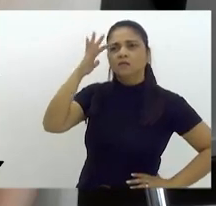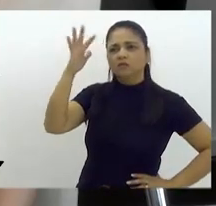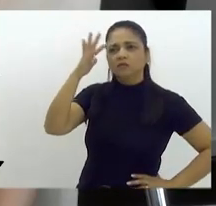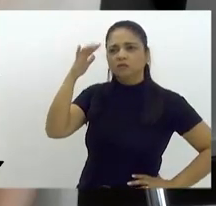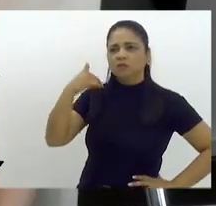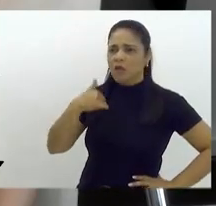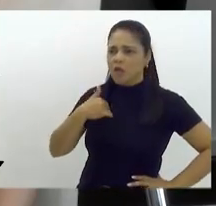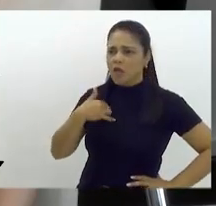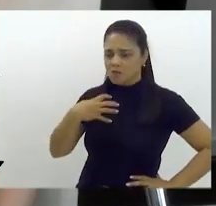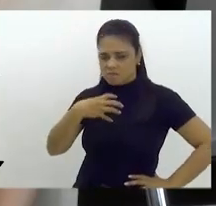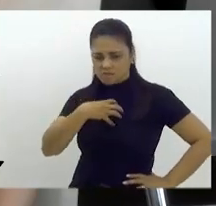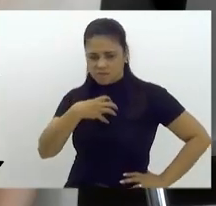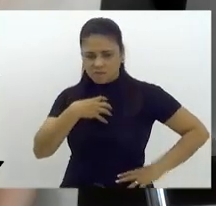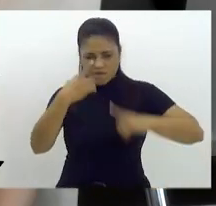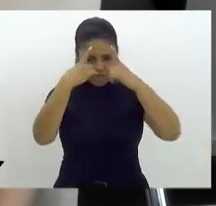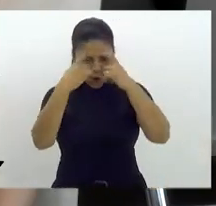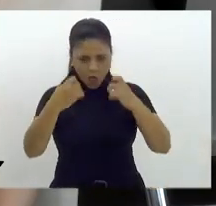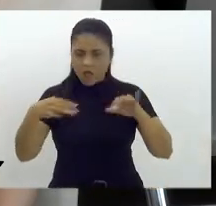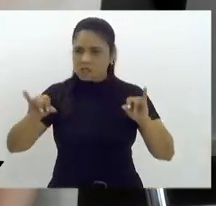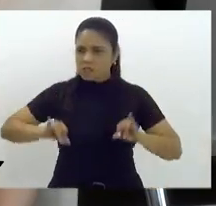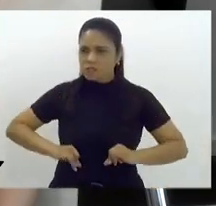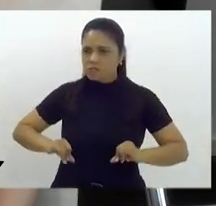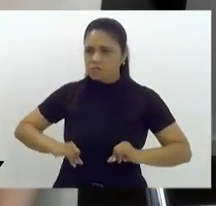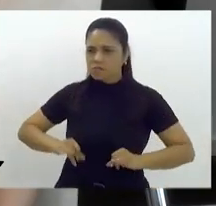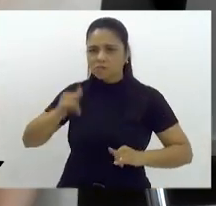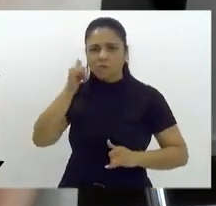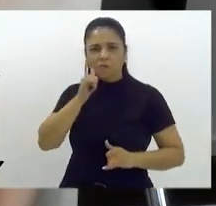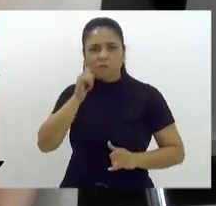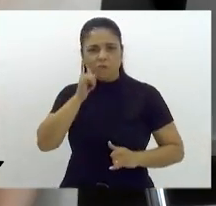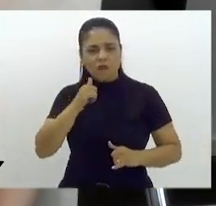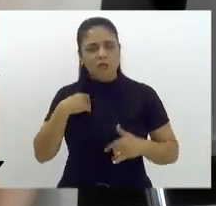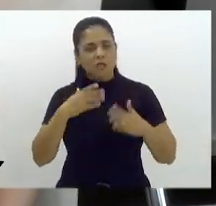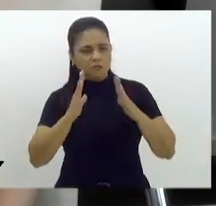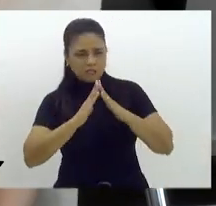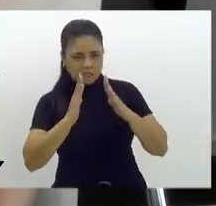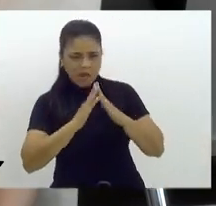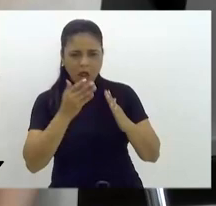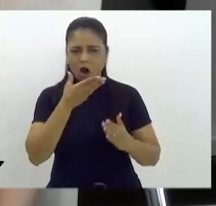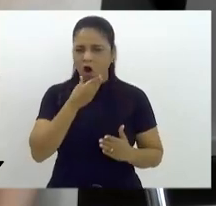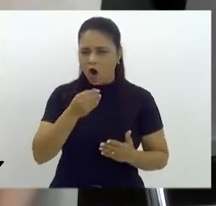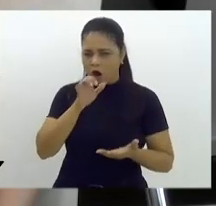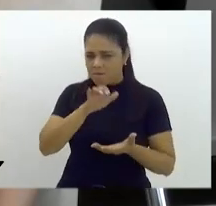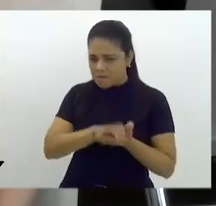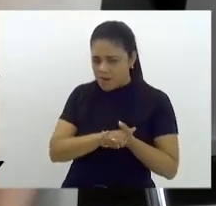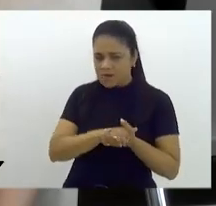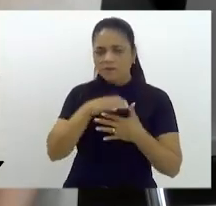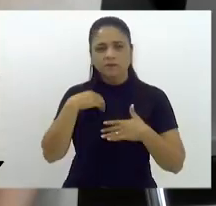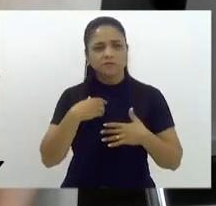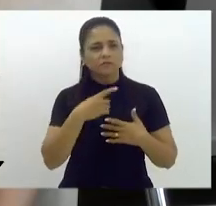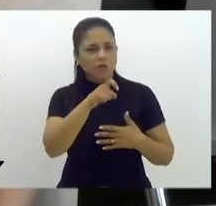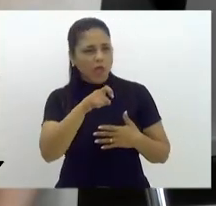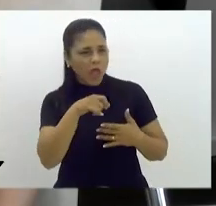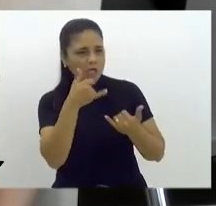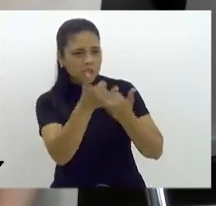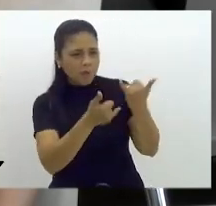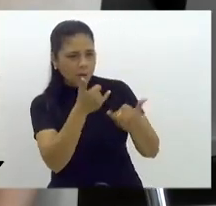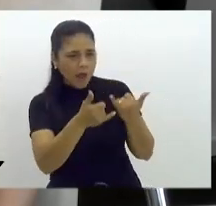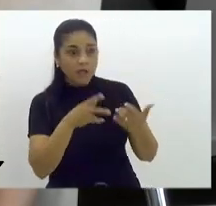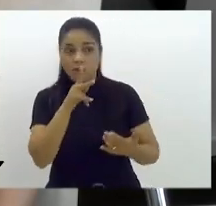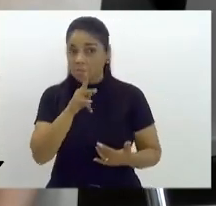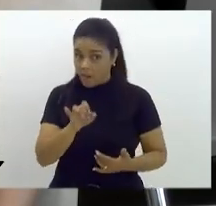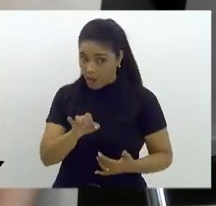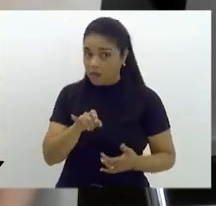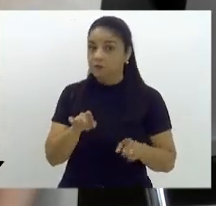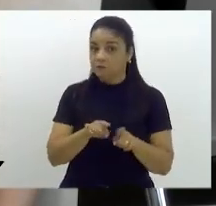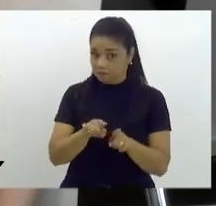se recente da violência que a gente sofre muitas vezes em casa dos nossos maridos os nossos companheiros até dos nossos pais né